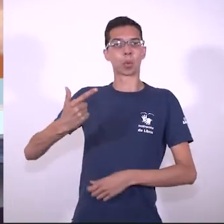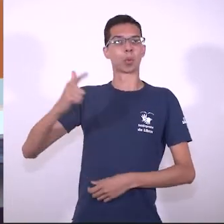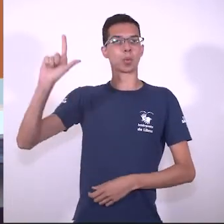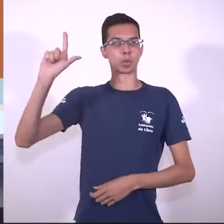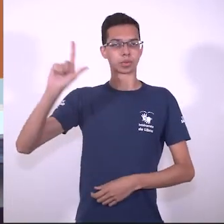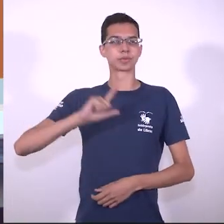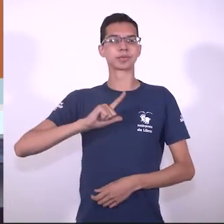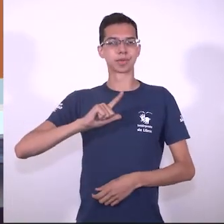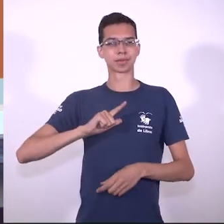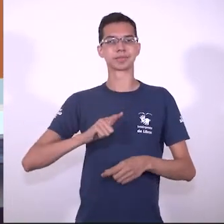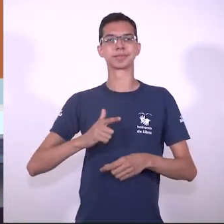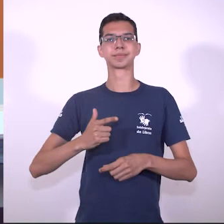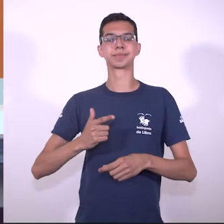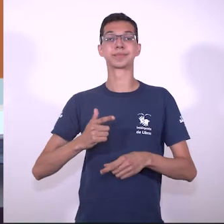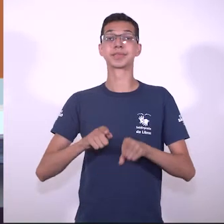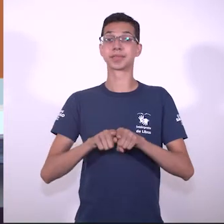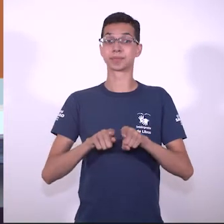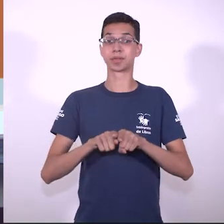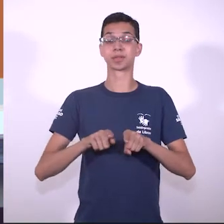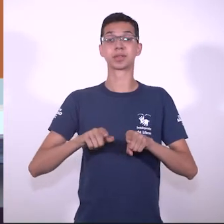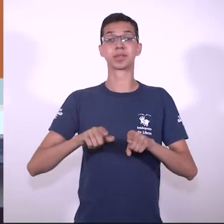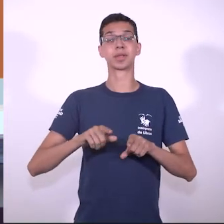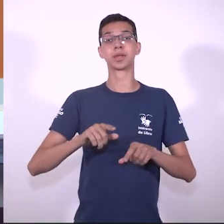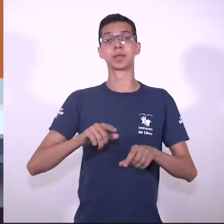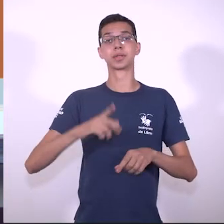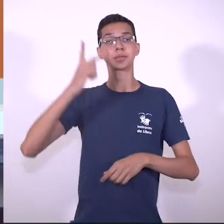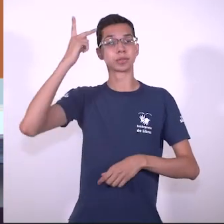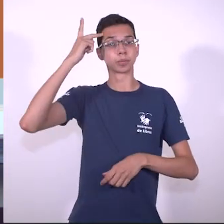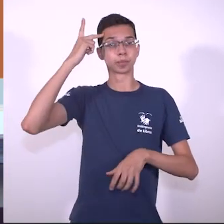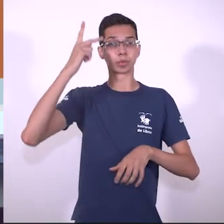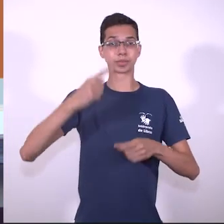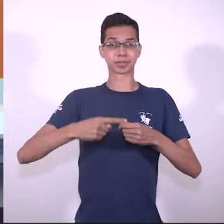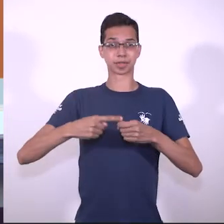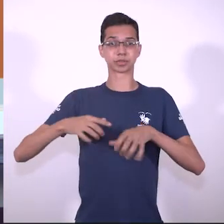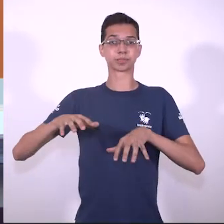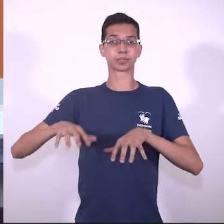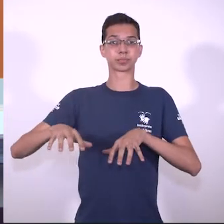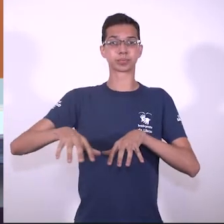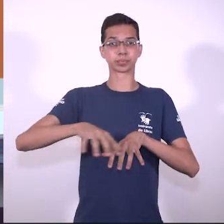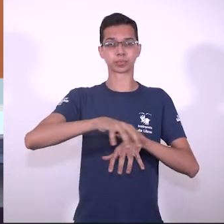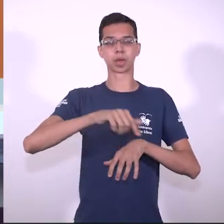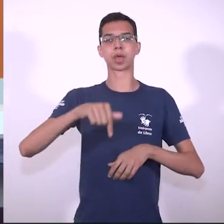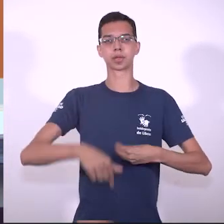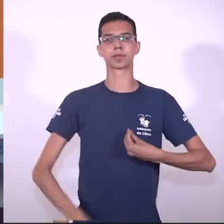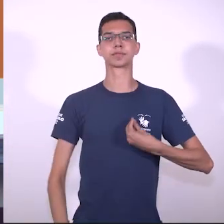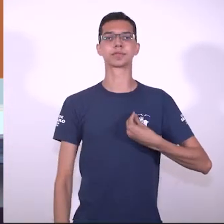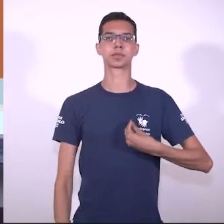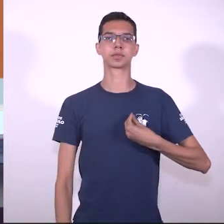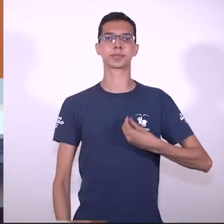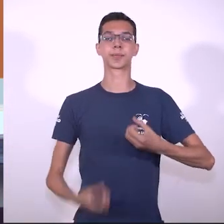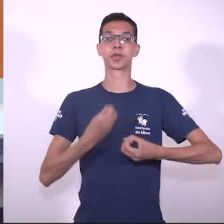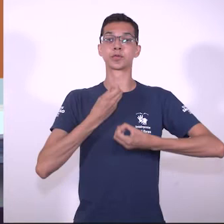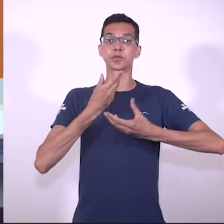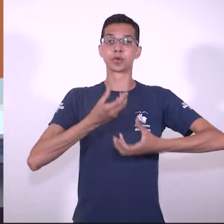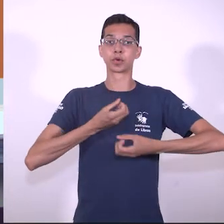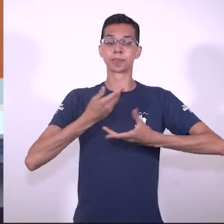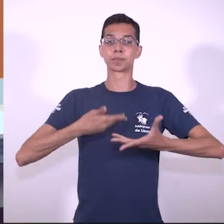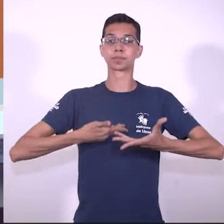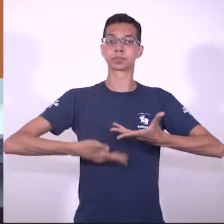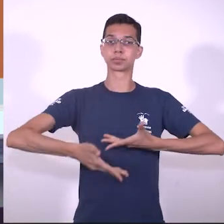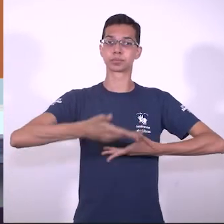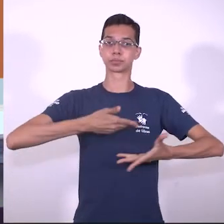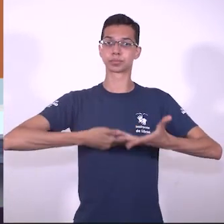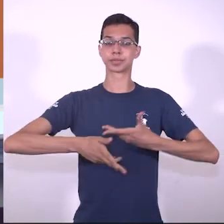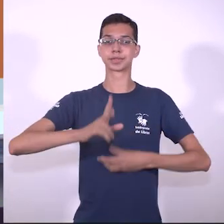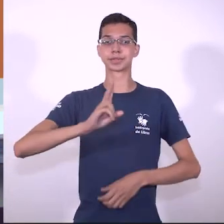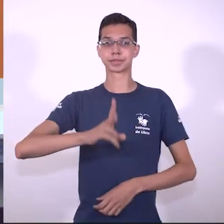de toda a região metropolitana que aqui estão. E a gente vai um pouco trocando as informações. Hoje mesmo,